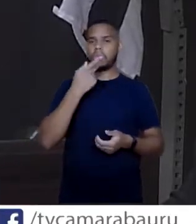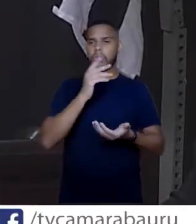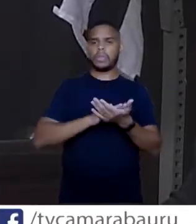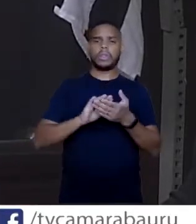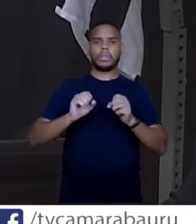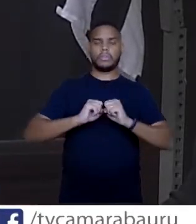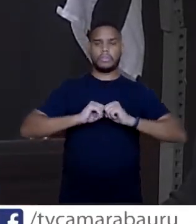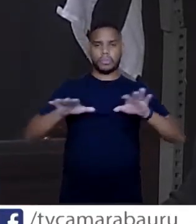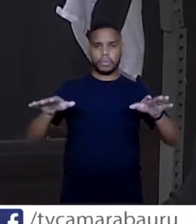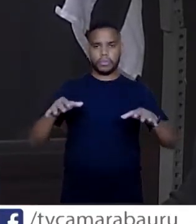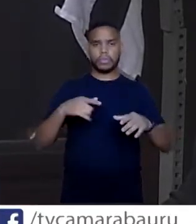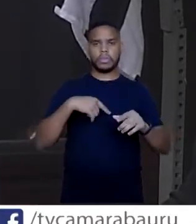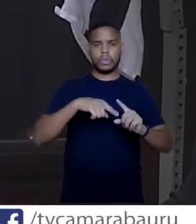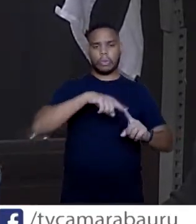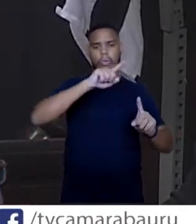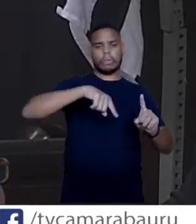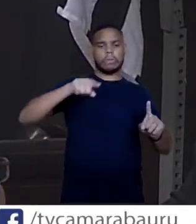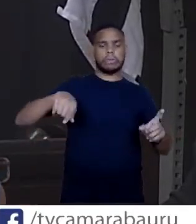bolsa já tirou